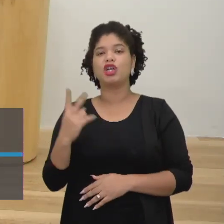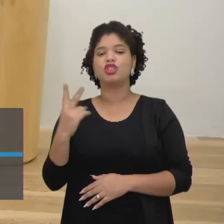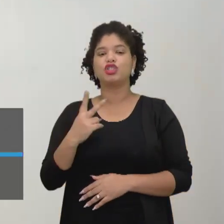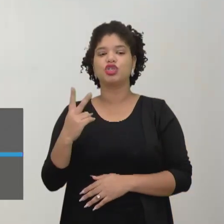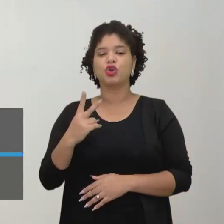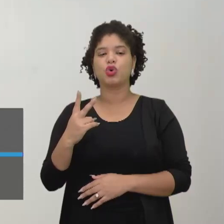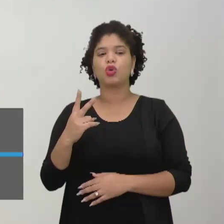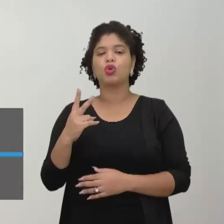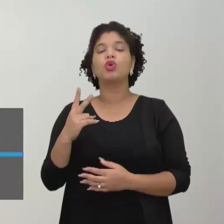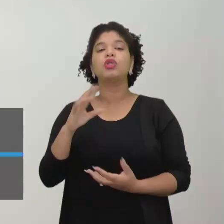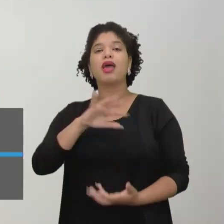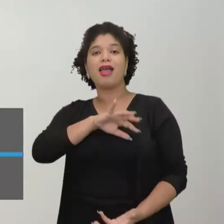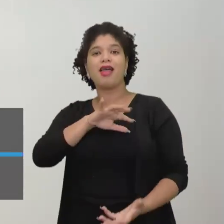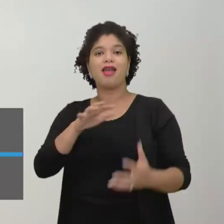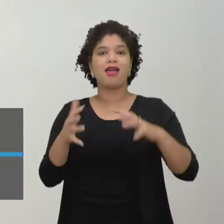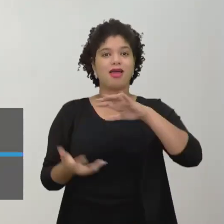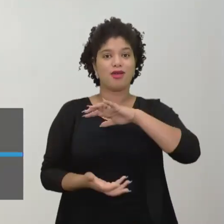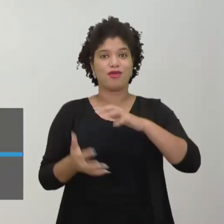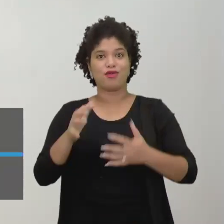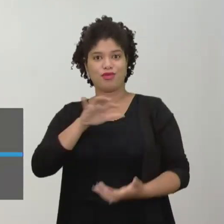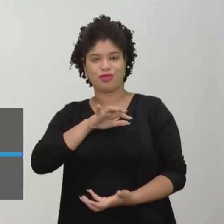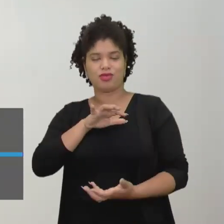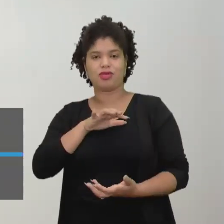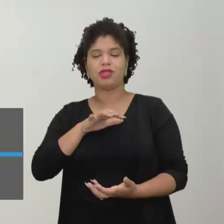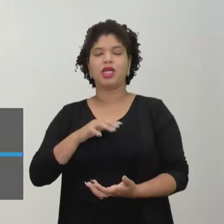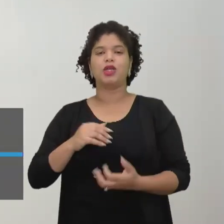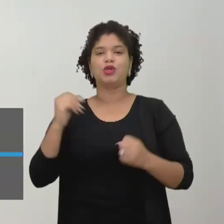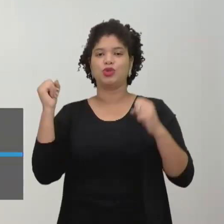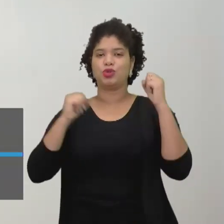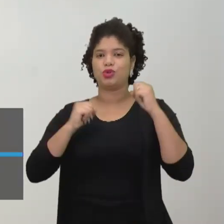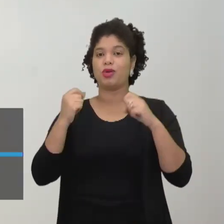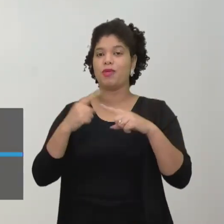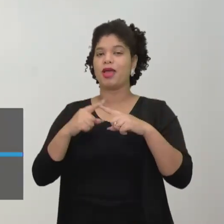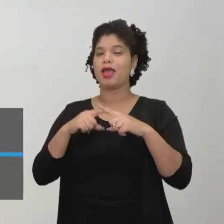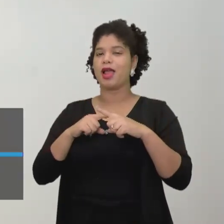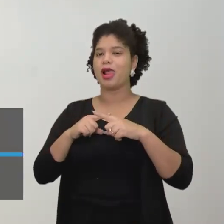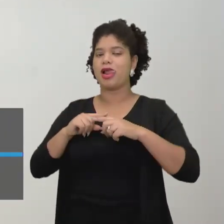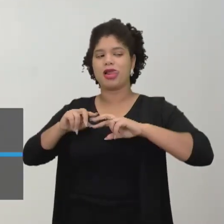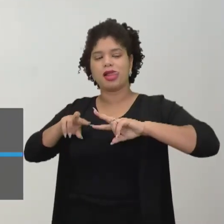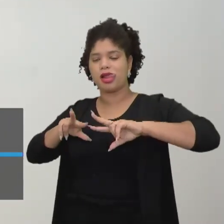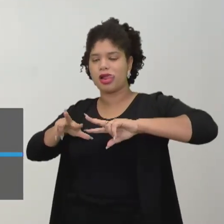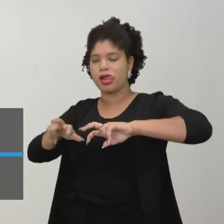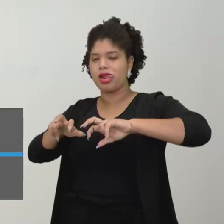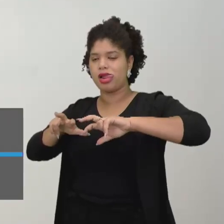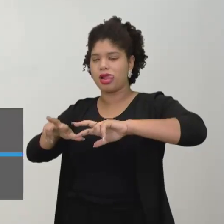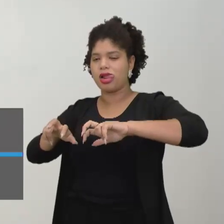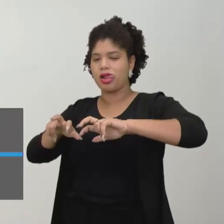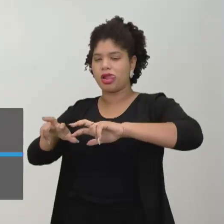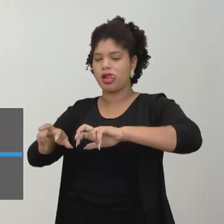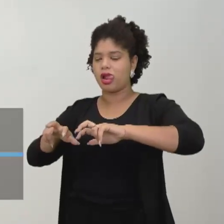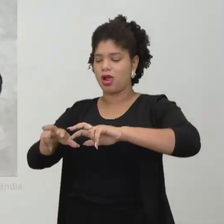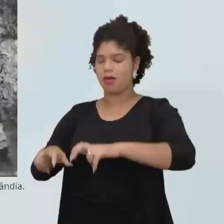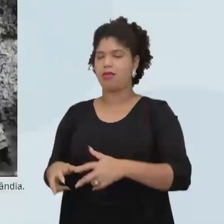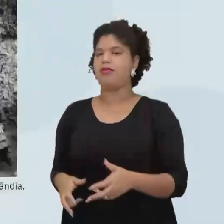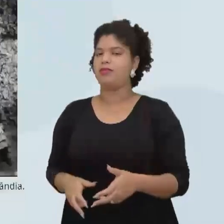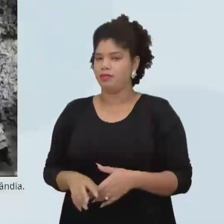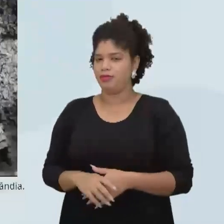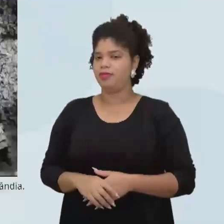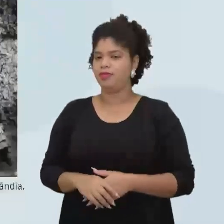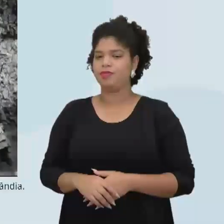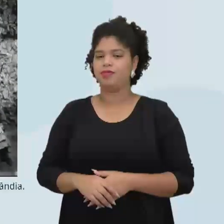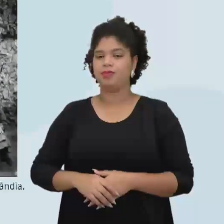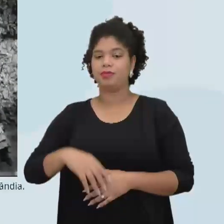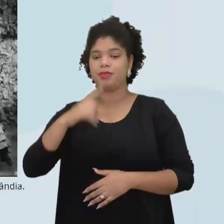industrial, principalmente para se extrair recursos, matérias-primas dessas regiões. E ali, vamos voltar para o